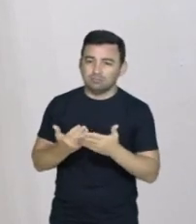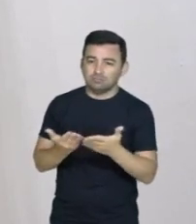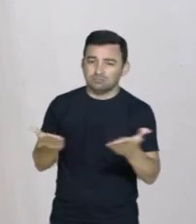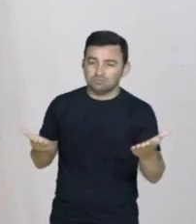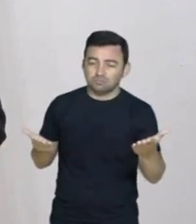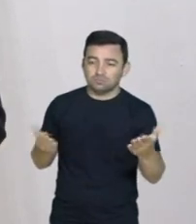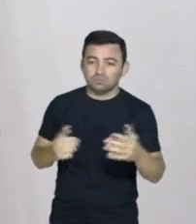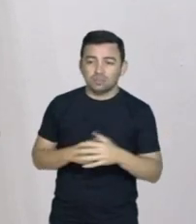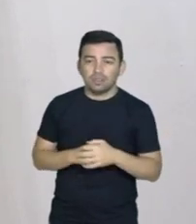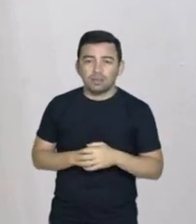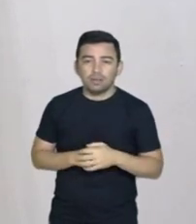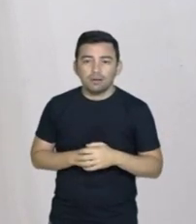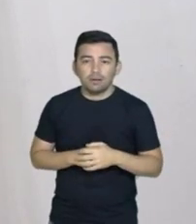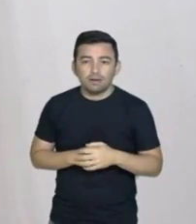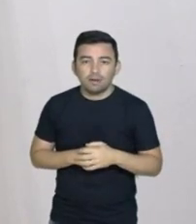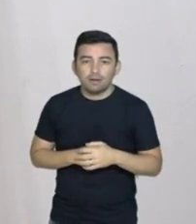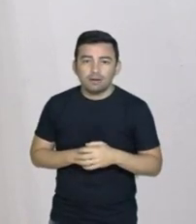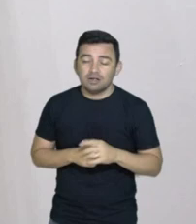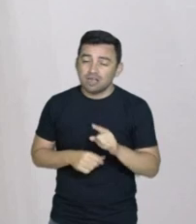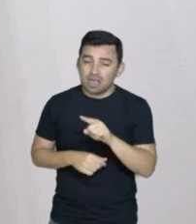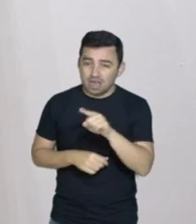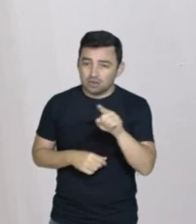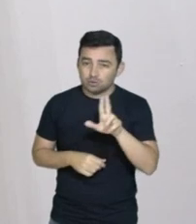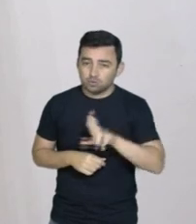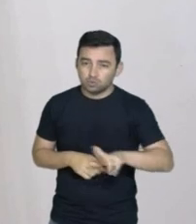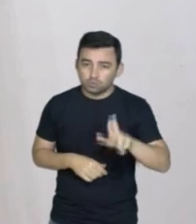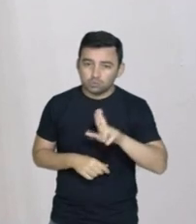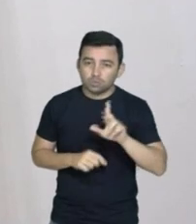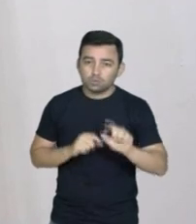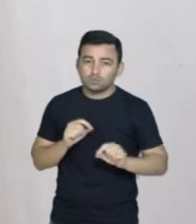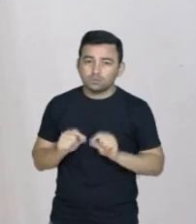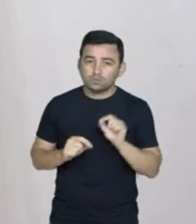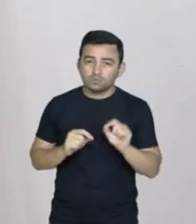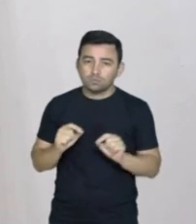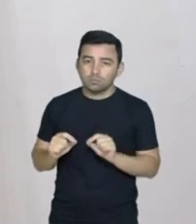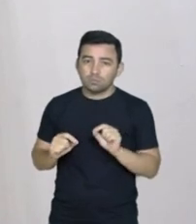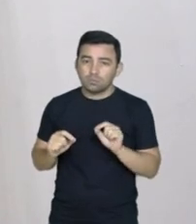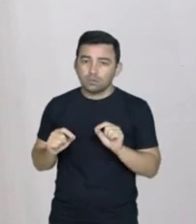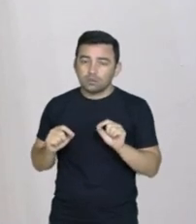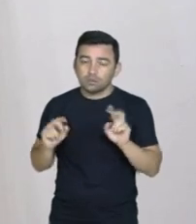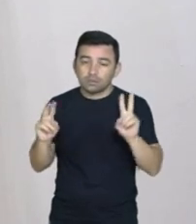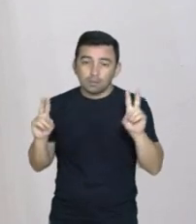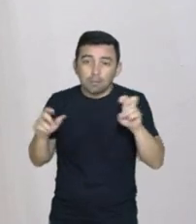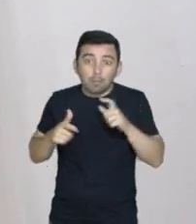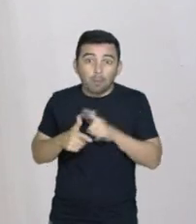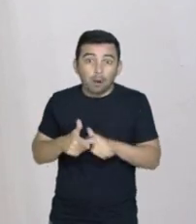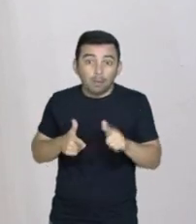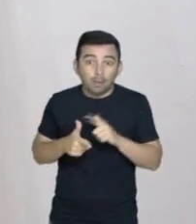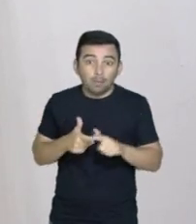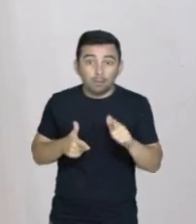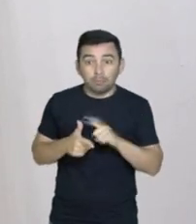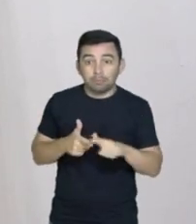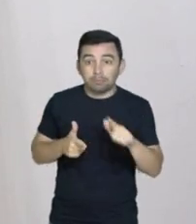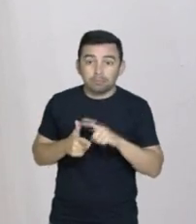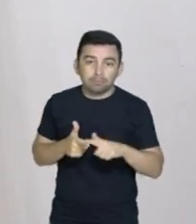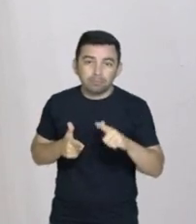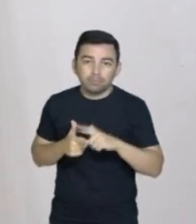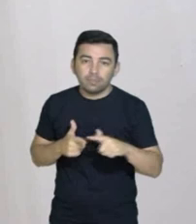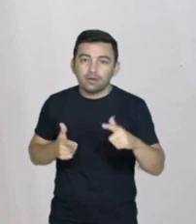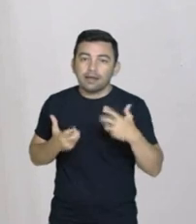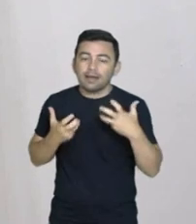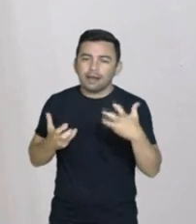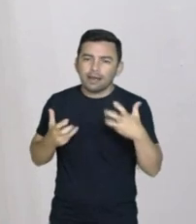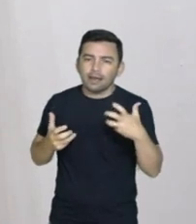Brasil que se utilizam de um dito problema para poder fazer